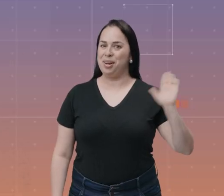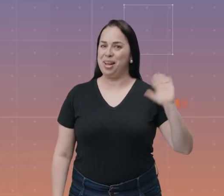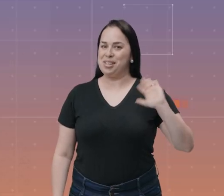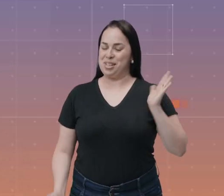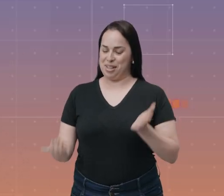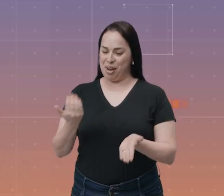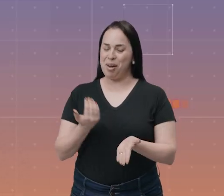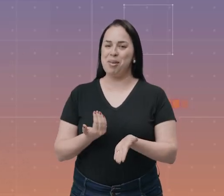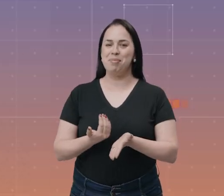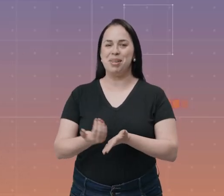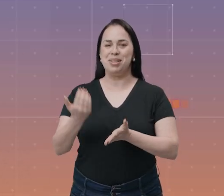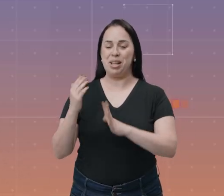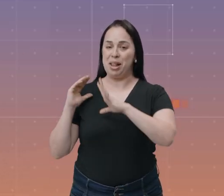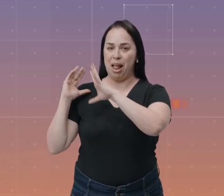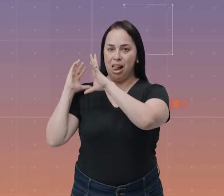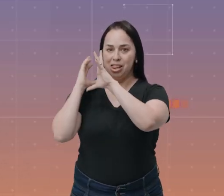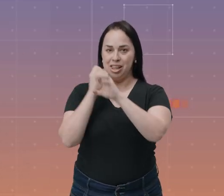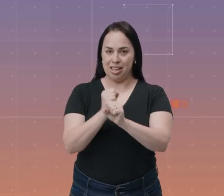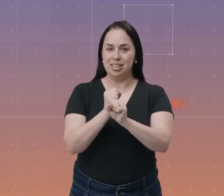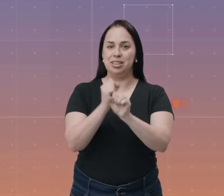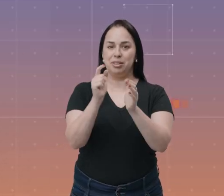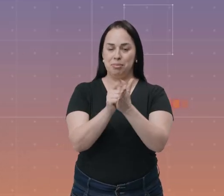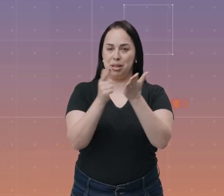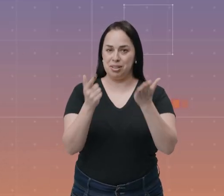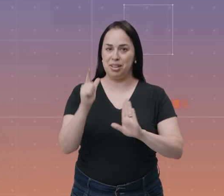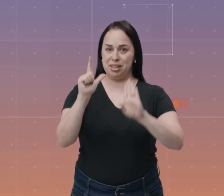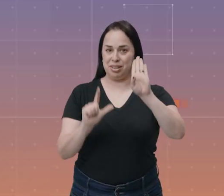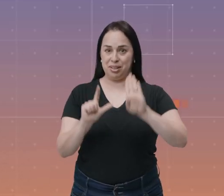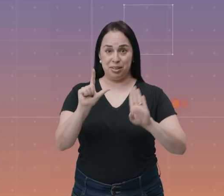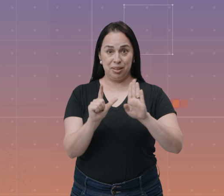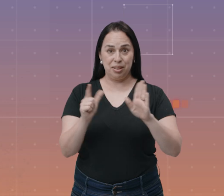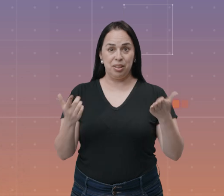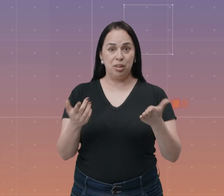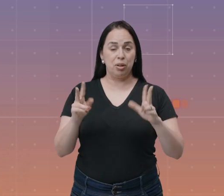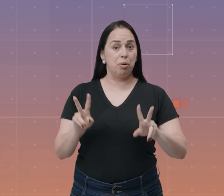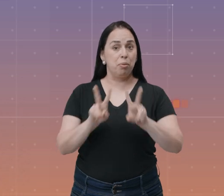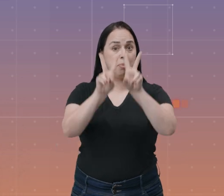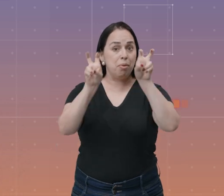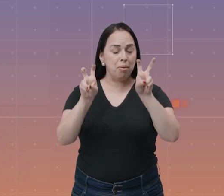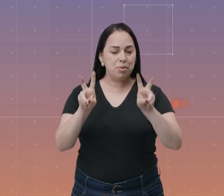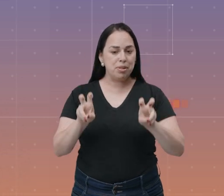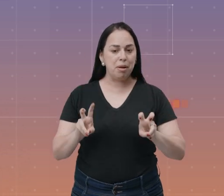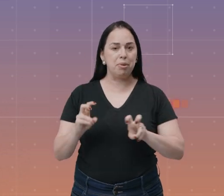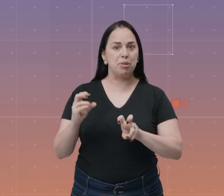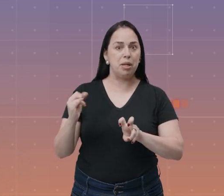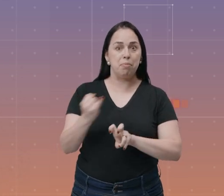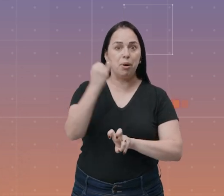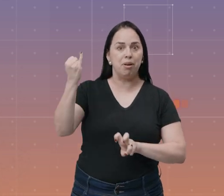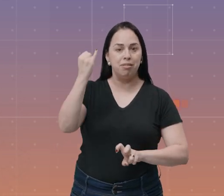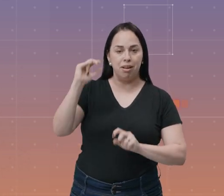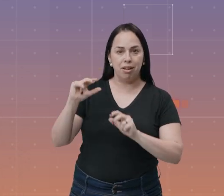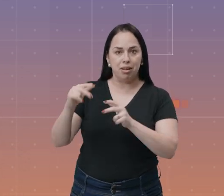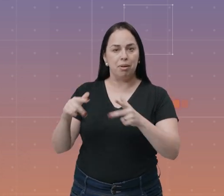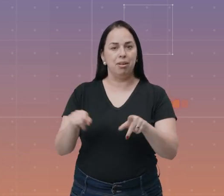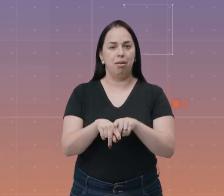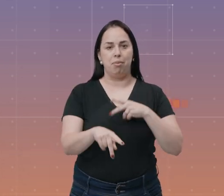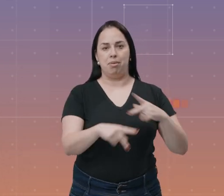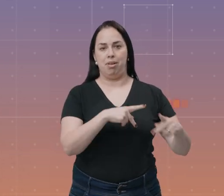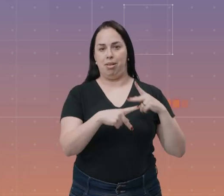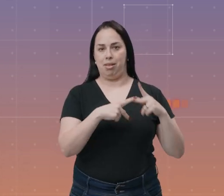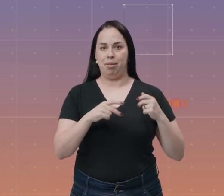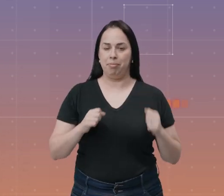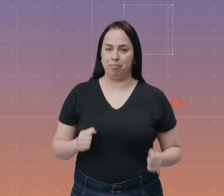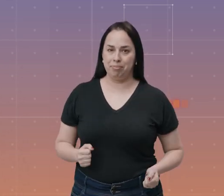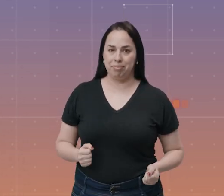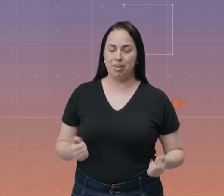Olá, estamos começando a nossa retrospectiva do Boletim Legislativo com o que de melhor aconteceu na cidade e na Câmara de São José